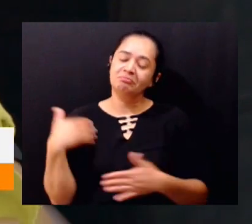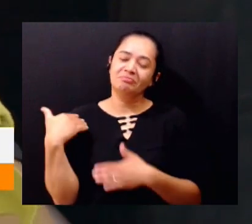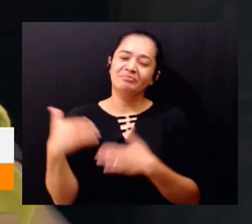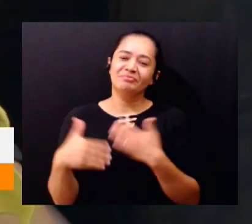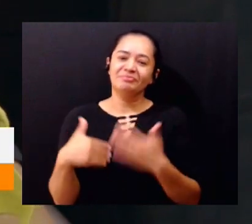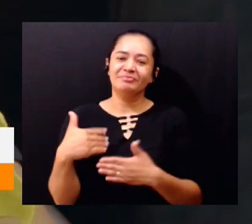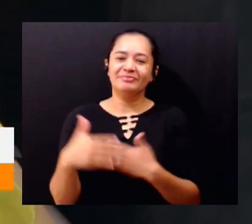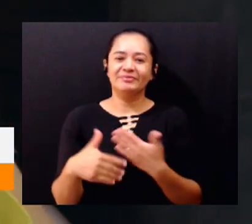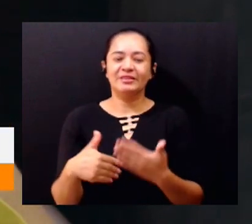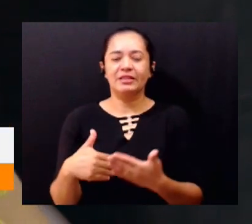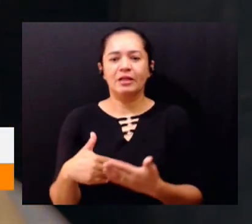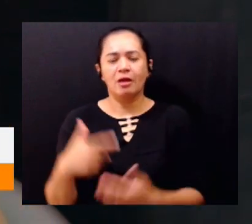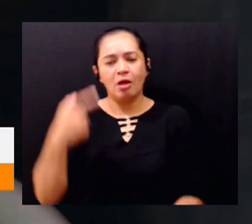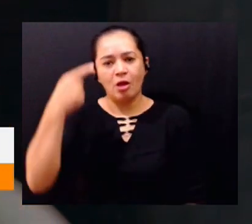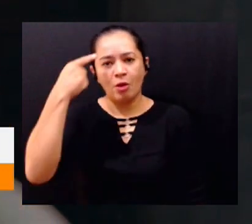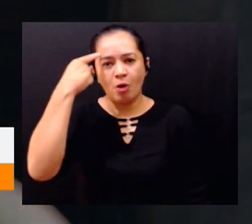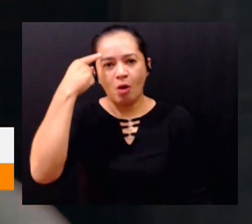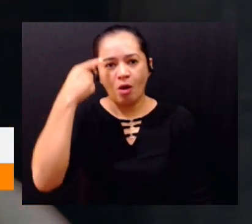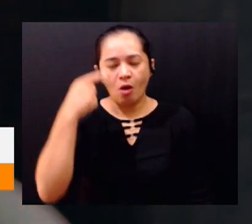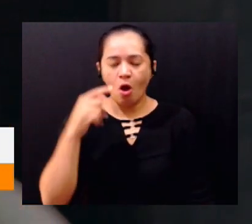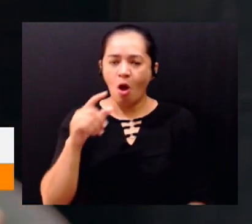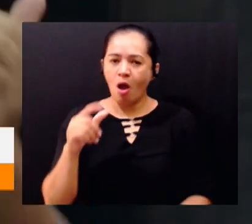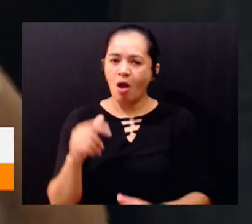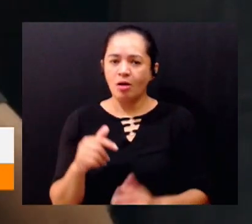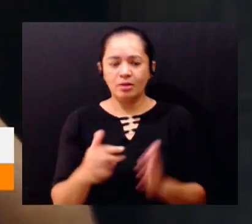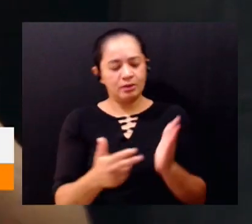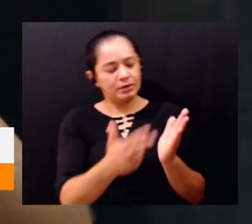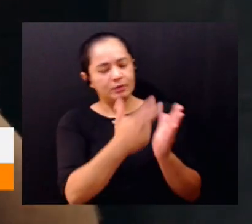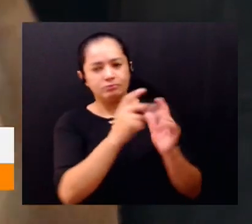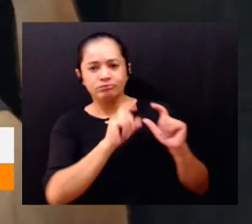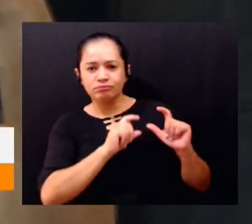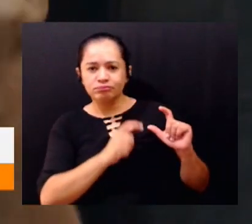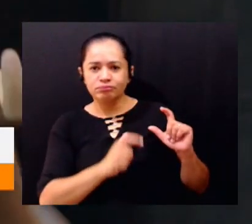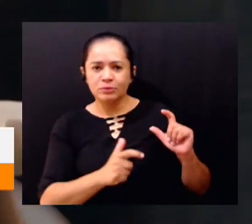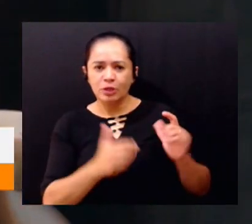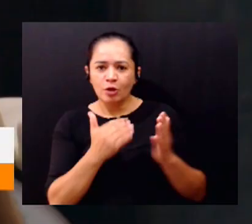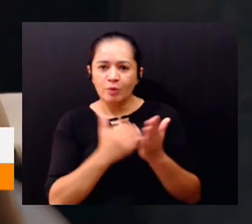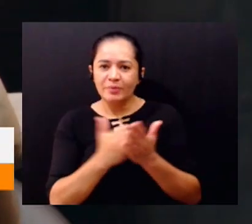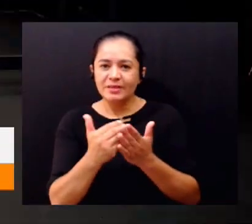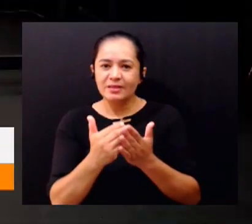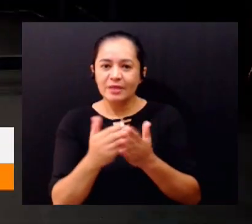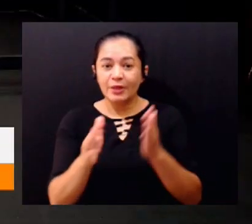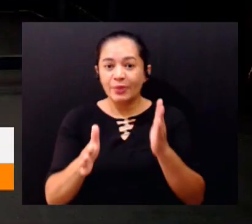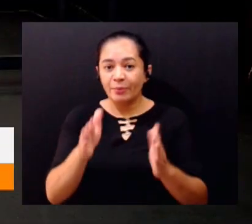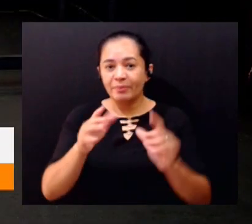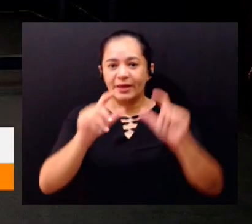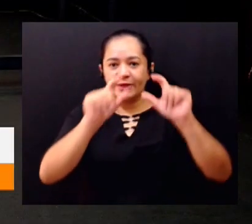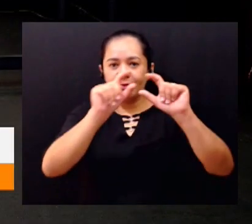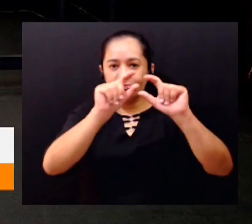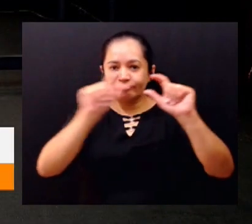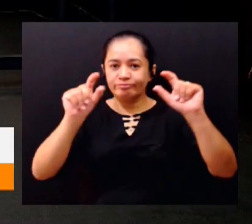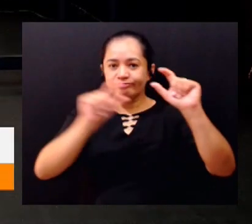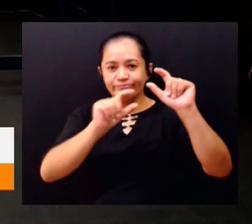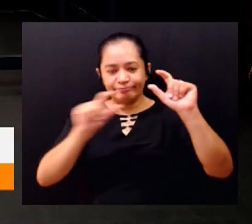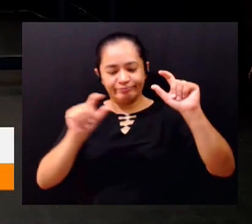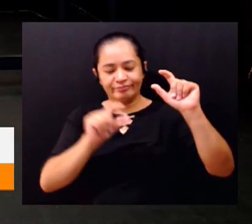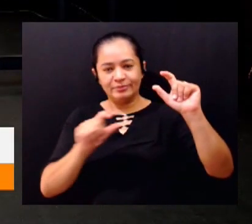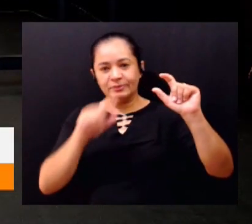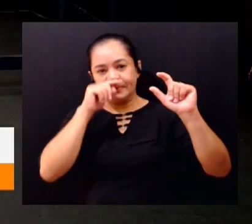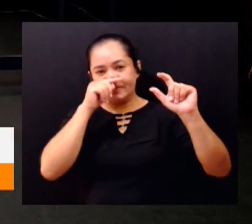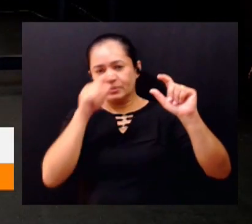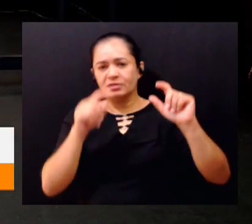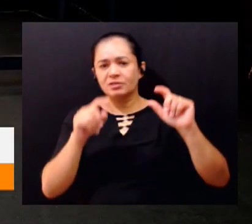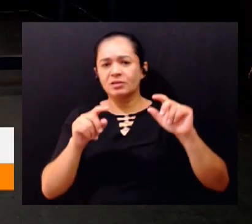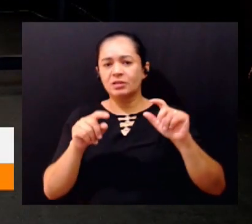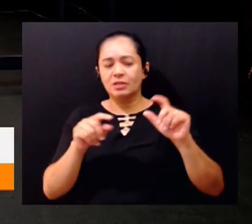pensei o quadrinho, eu comecei na época das tirinhas. As tirinhas. Tanto que, por exemplo... Qual que é a diferença de quadrinho e tirinha? Já que você está falando